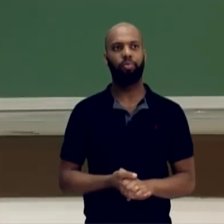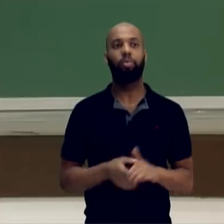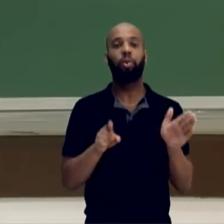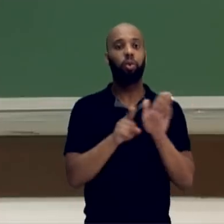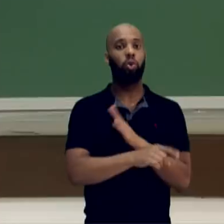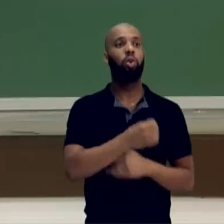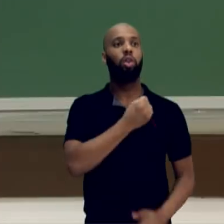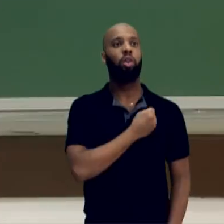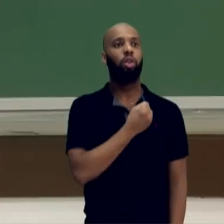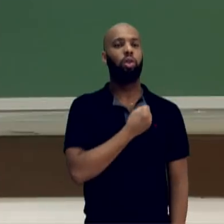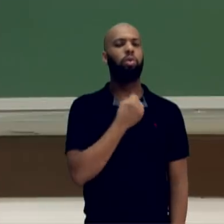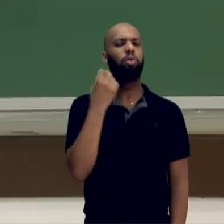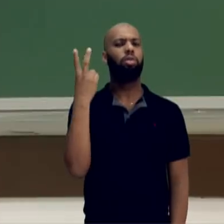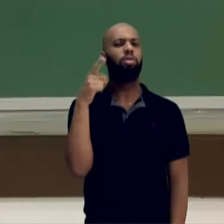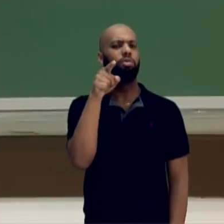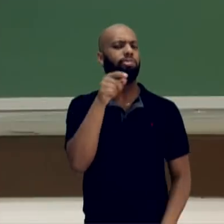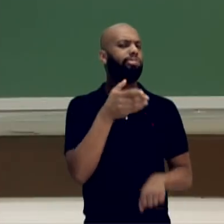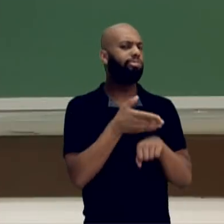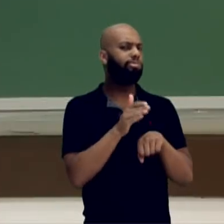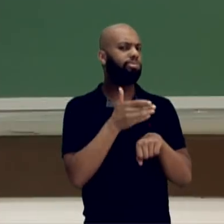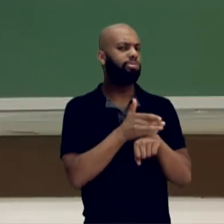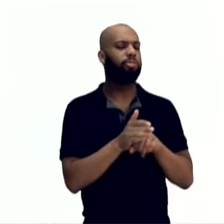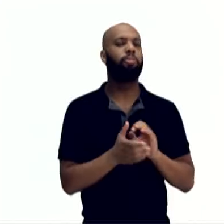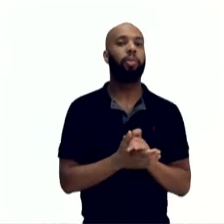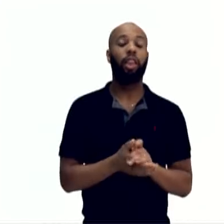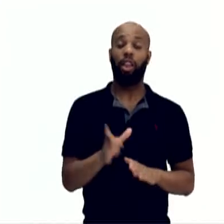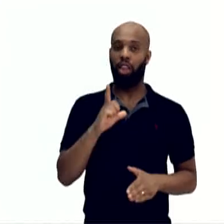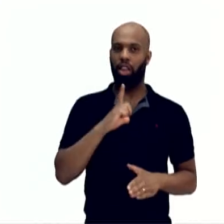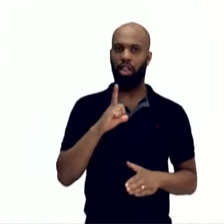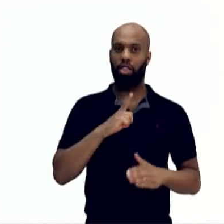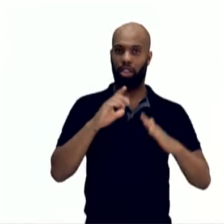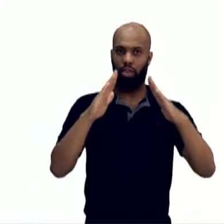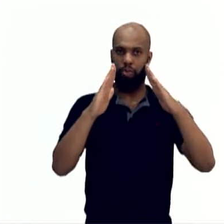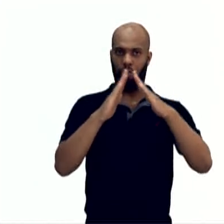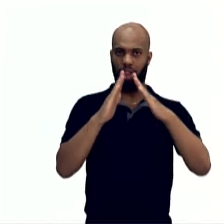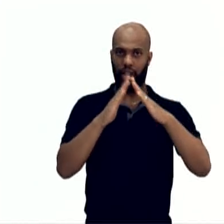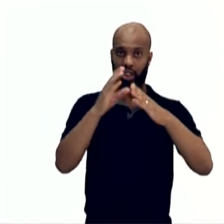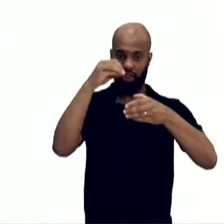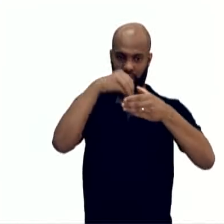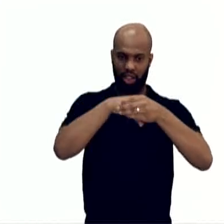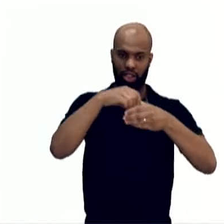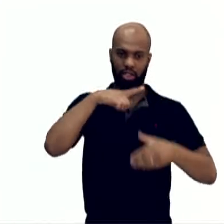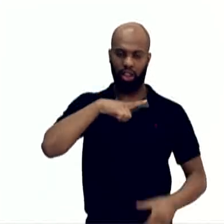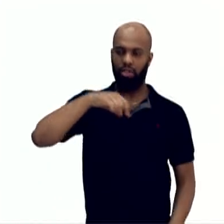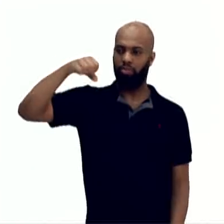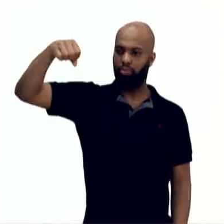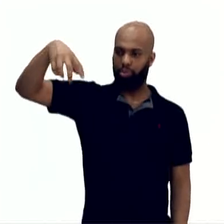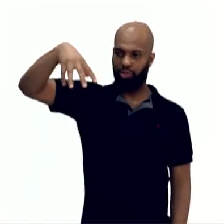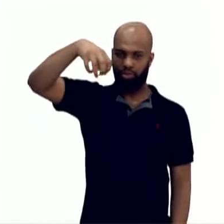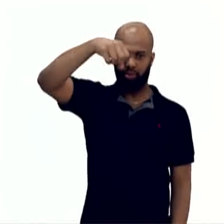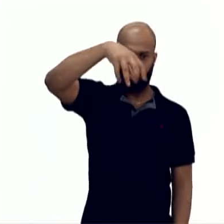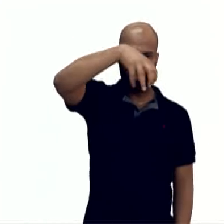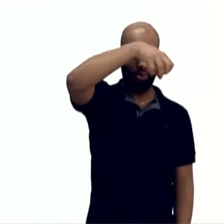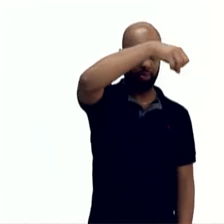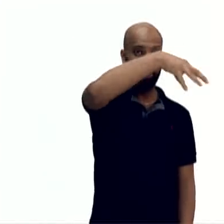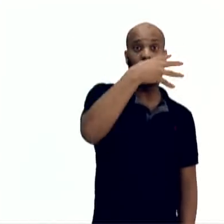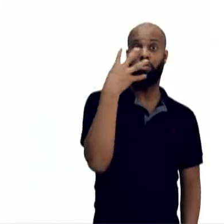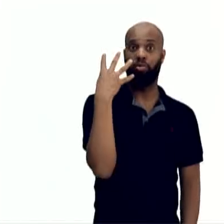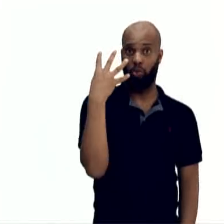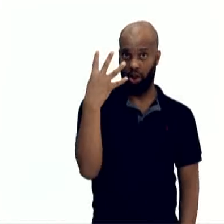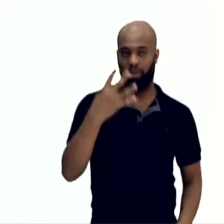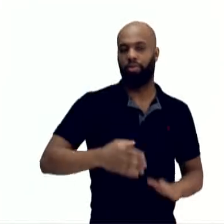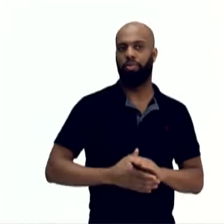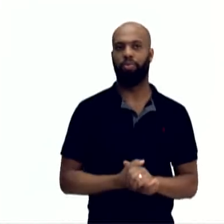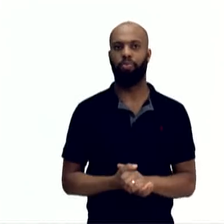Segundo, praticando aí. Em uma casa, há 4 lâmpadas. Bem importante agora. Em